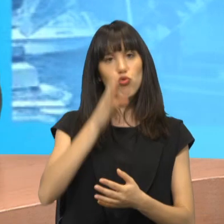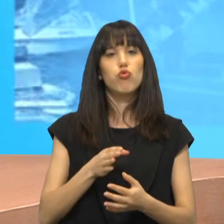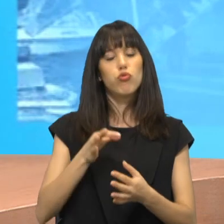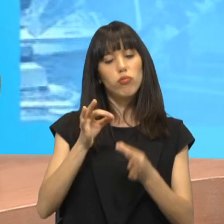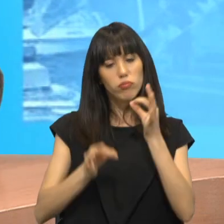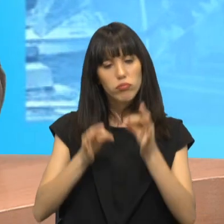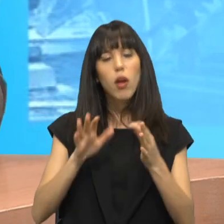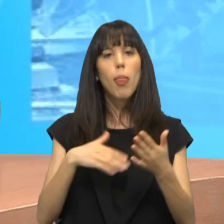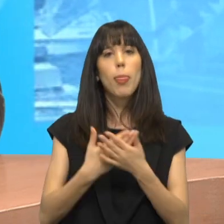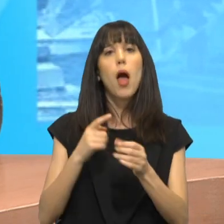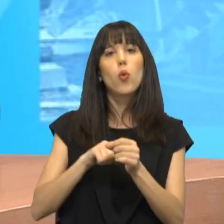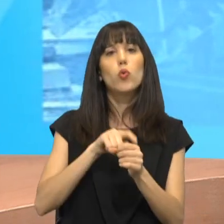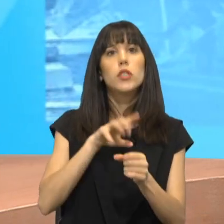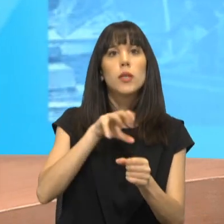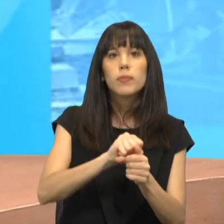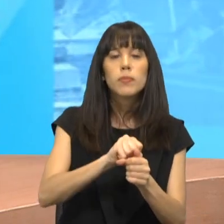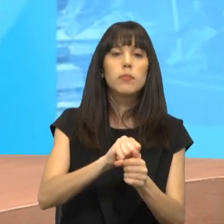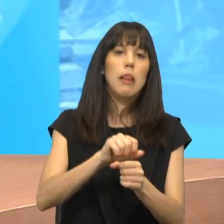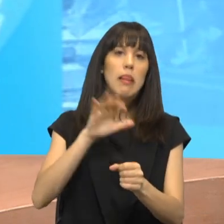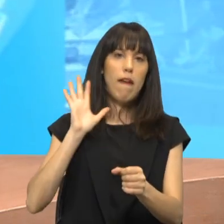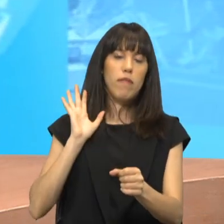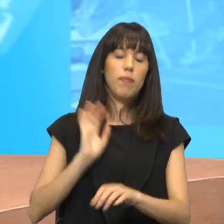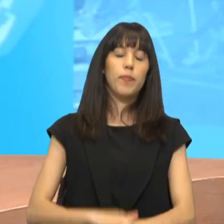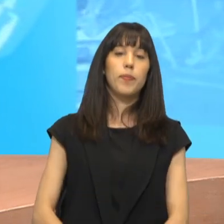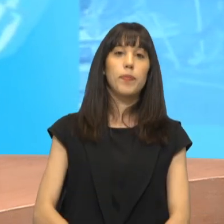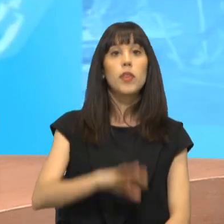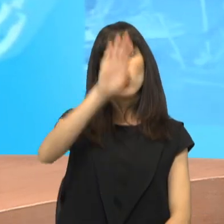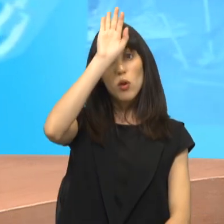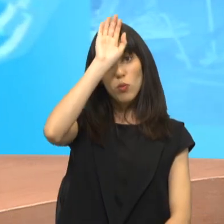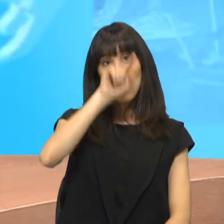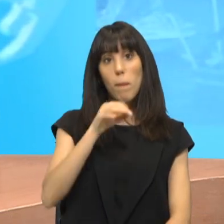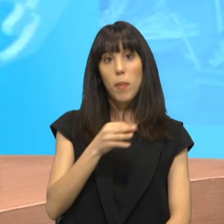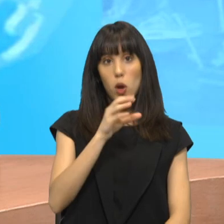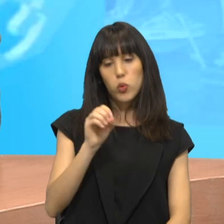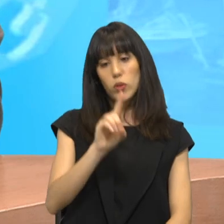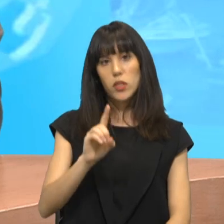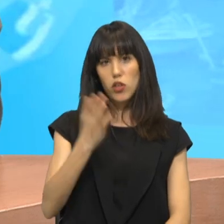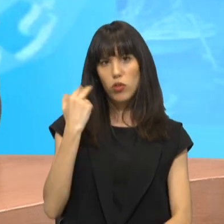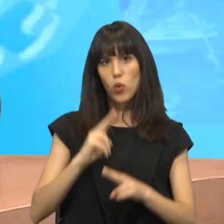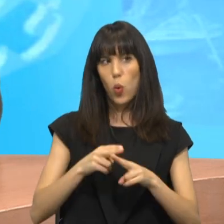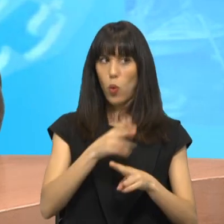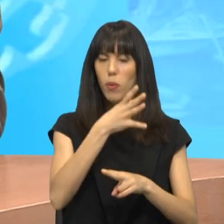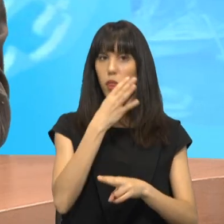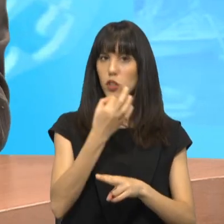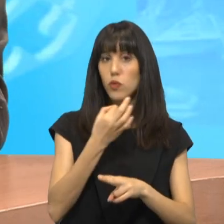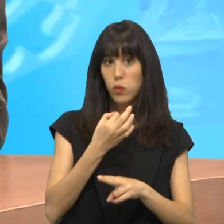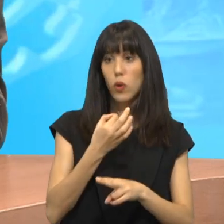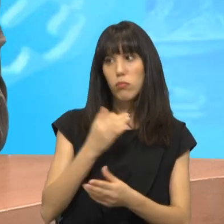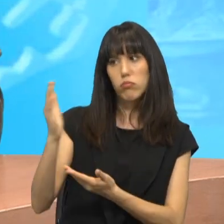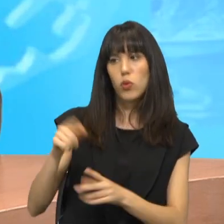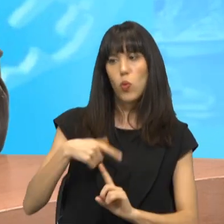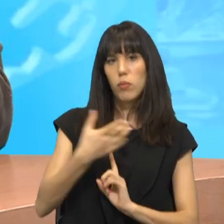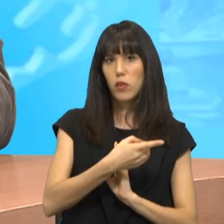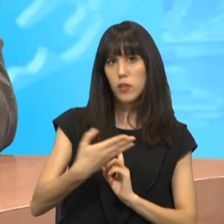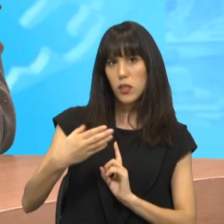de descolonização. O Papa Paulo VI, aliás, tinha-o assinalado em Roma, quando recebeu, nos anos 70,